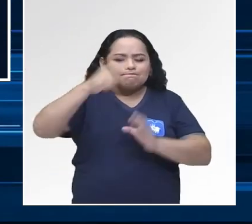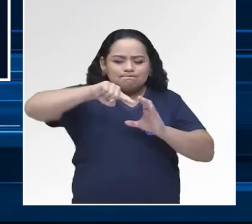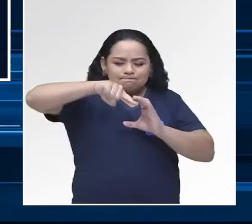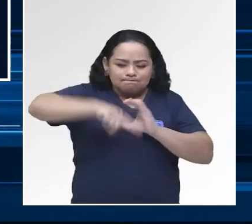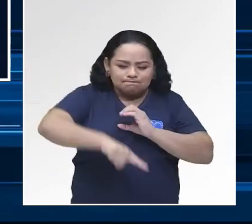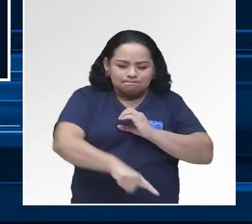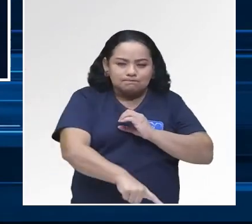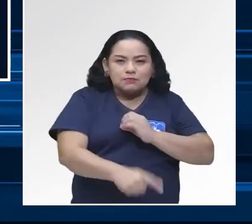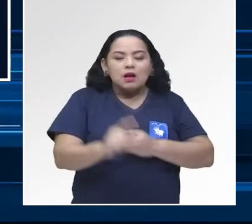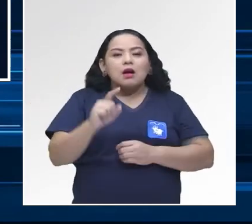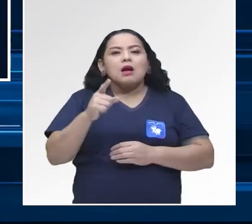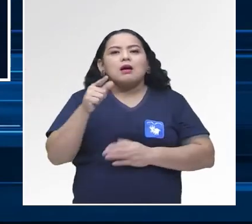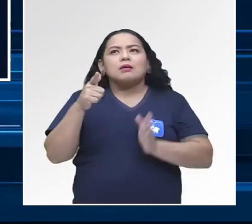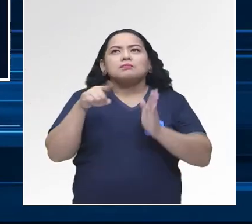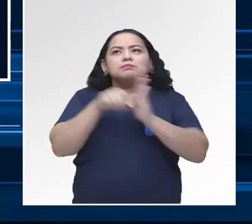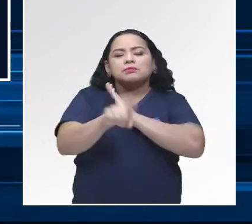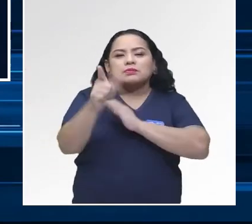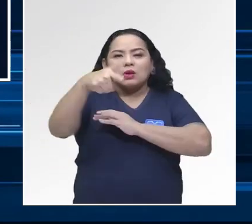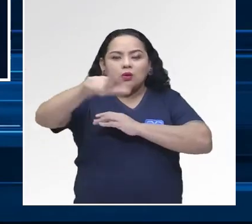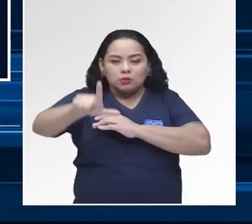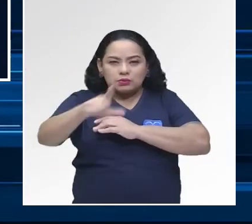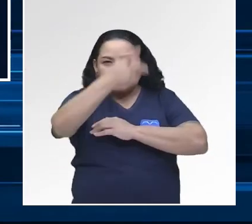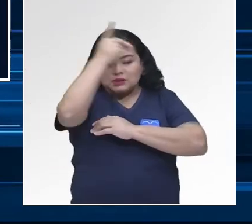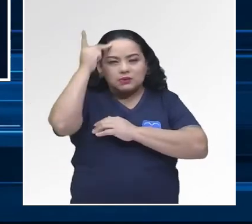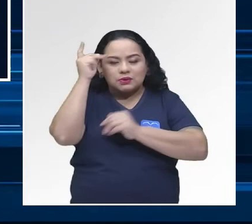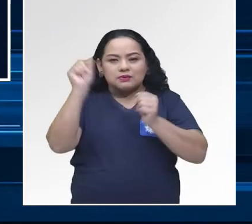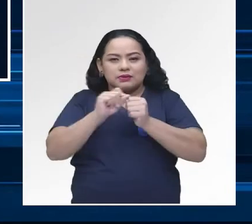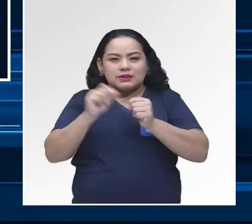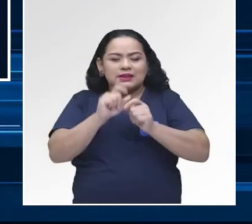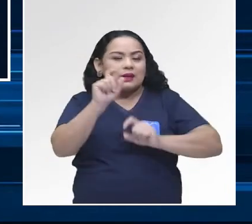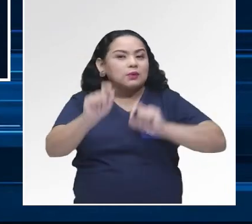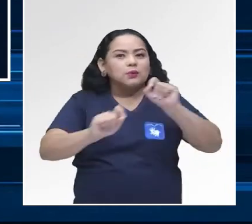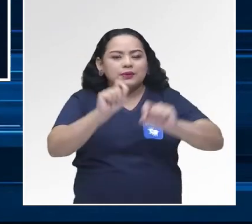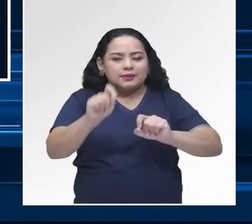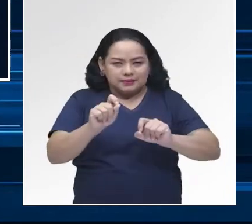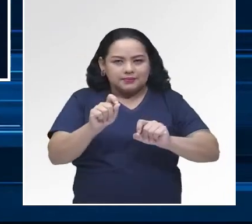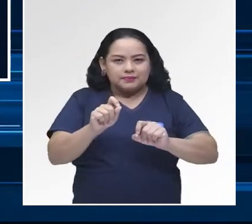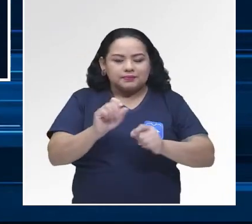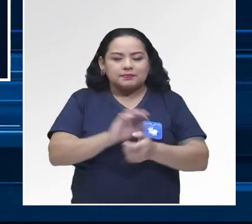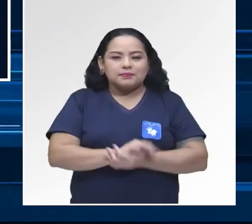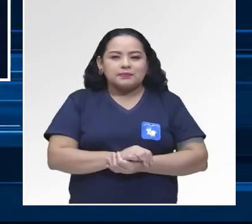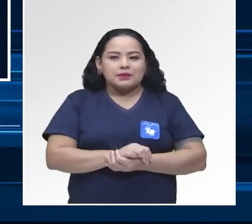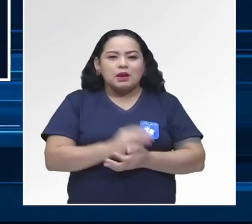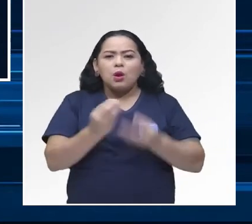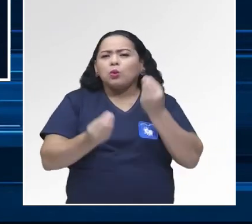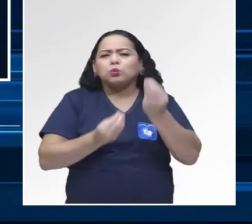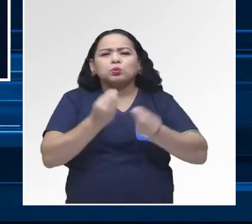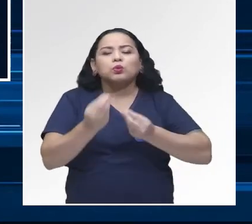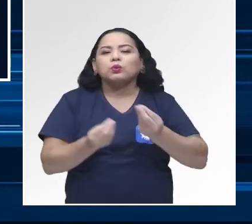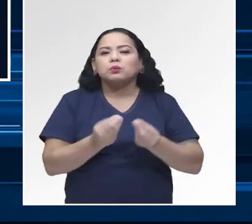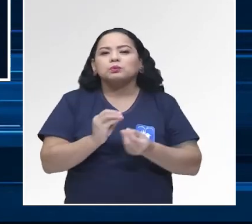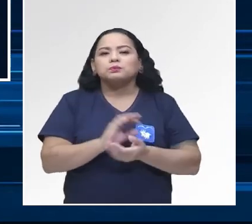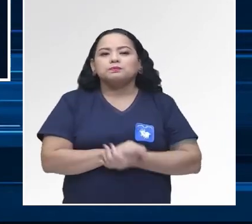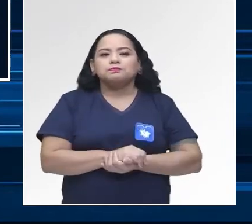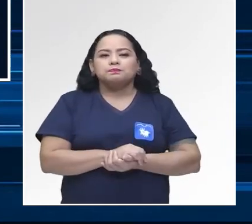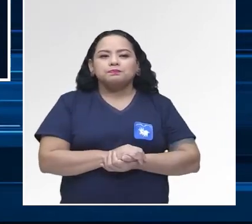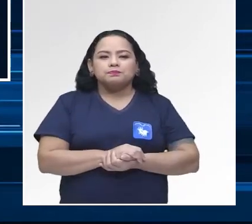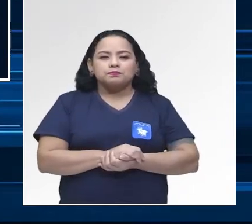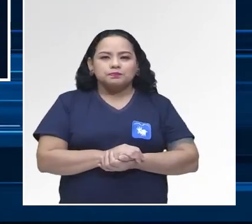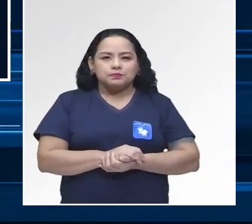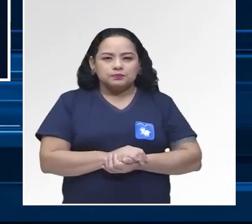Então, a outra pergunta que ela vai fazer, além do que é, como é?